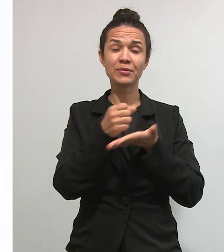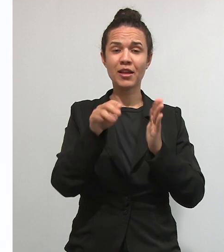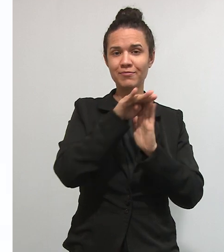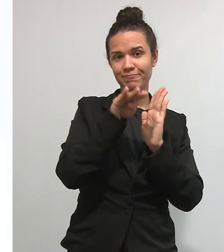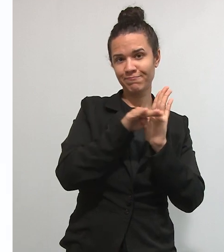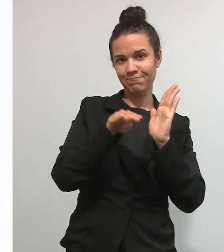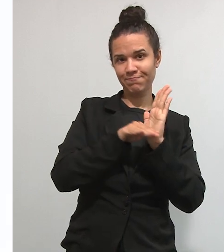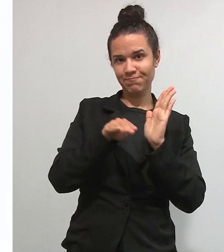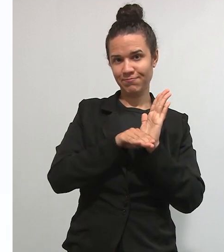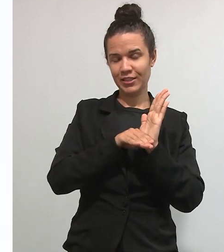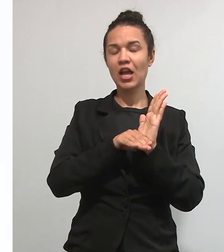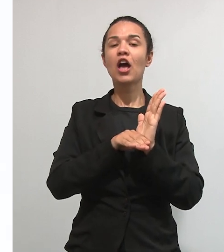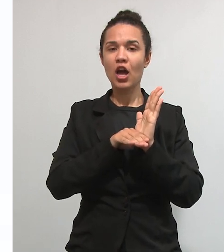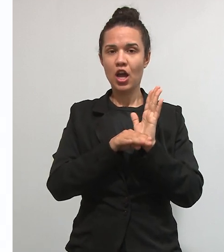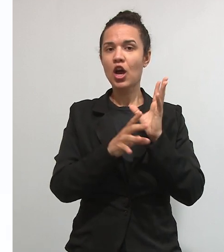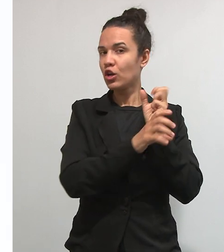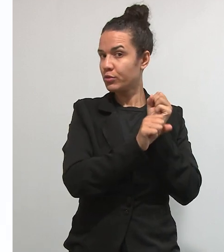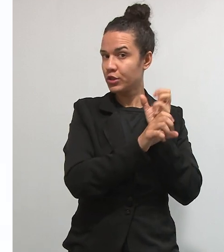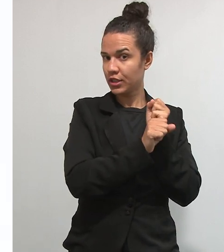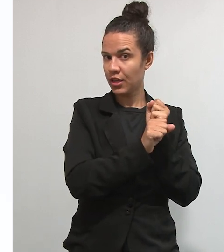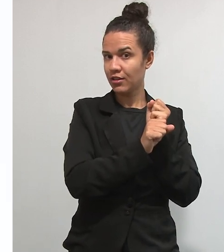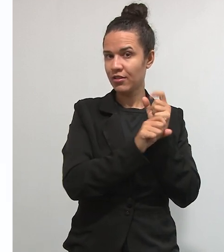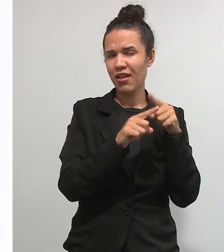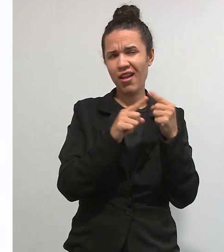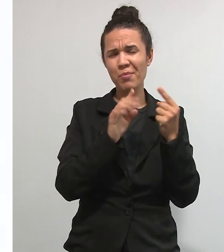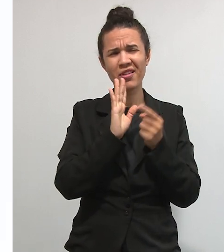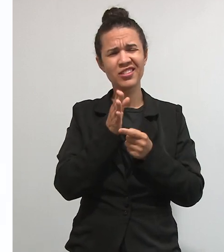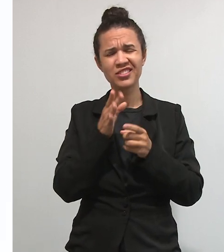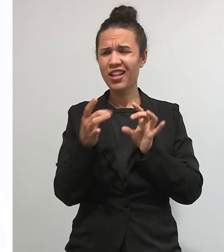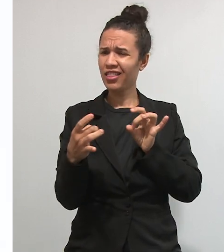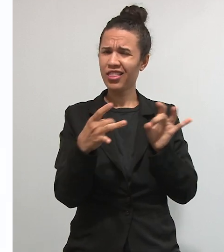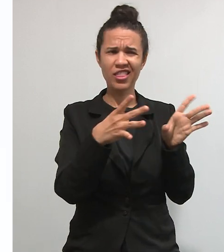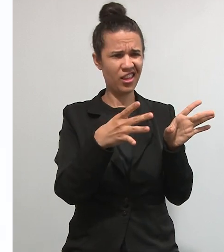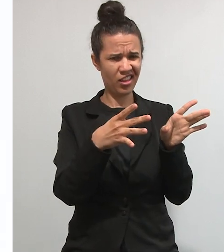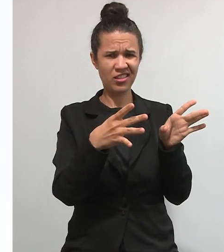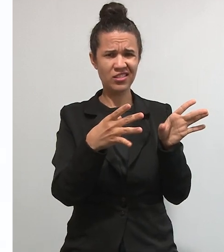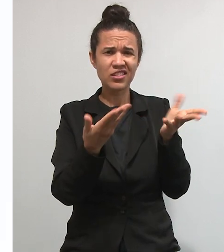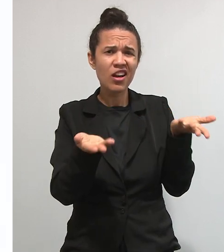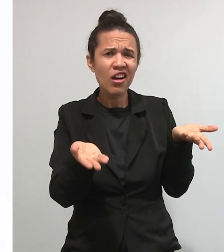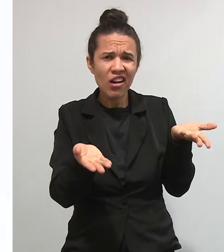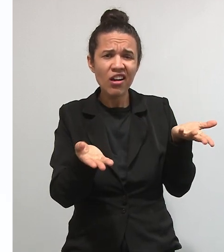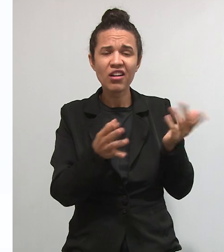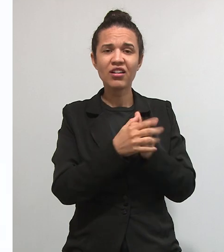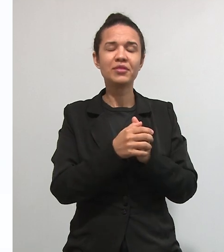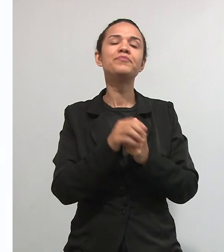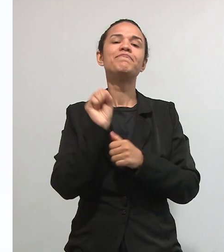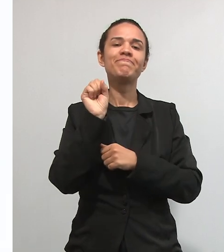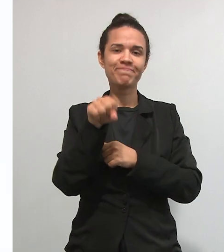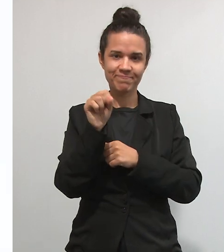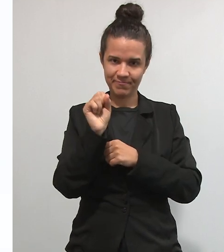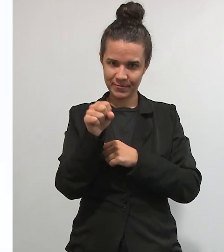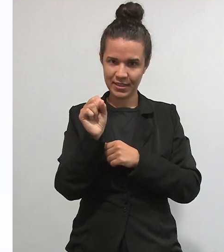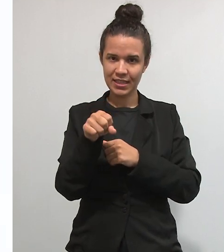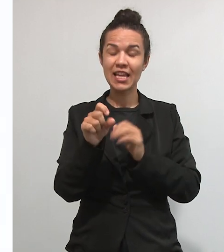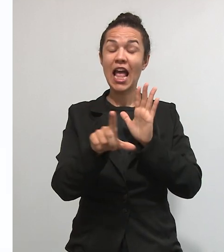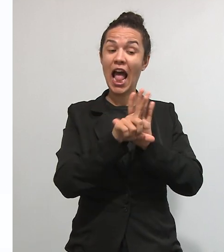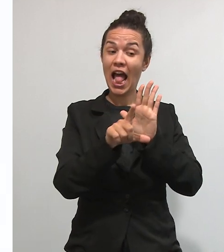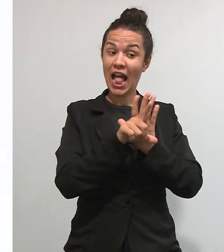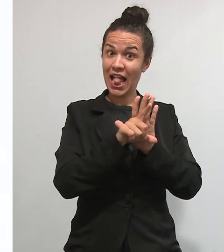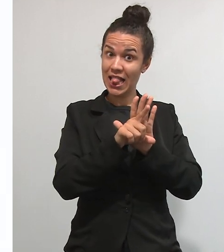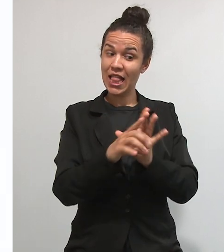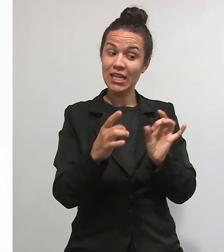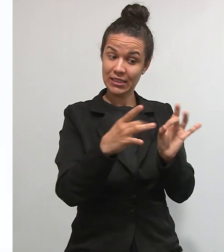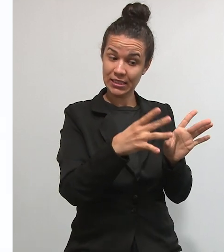Mas, professora, como eu já disse, e a revogação não foi revogada, os princípios contábeis? O que fazer? Isso mesmo, foi revogada a Lei